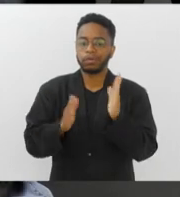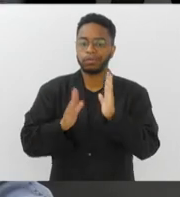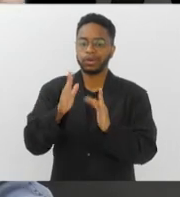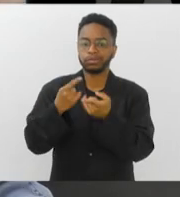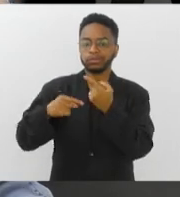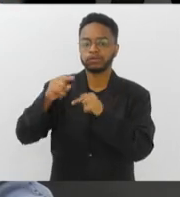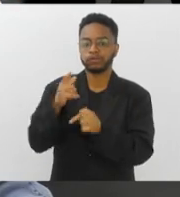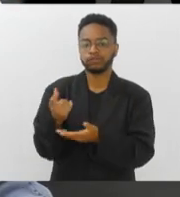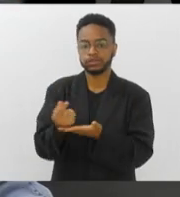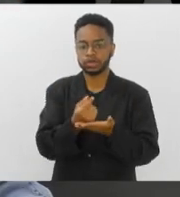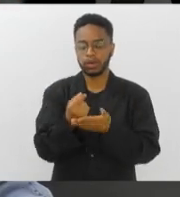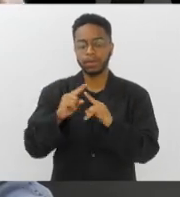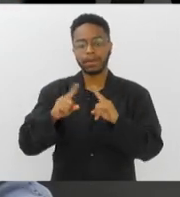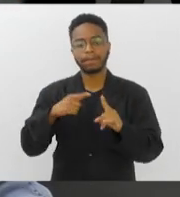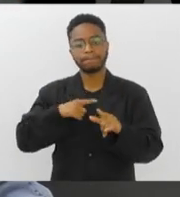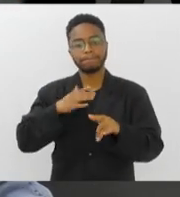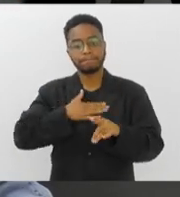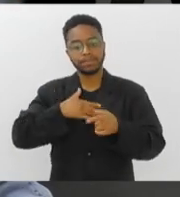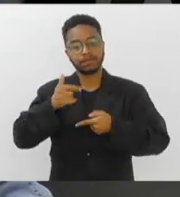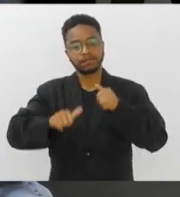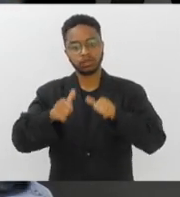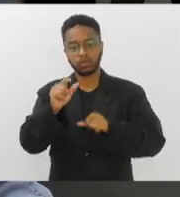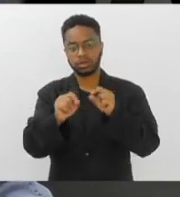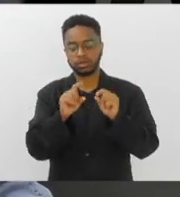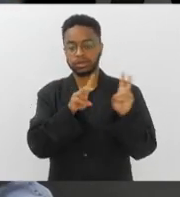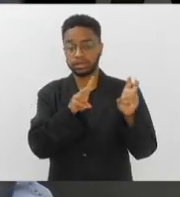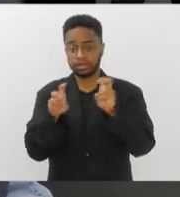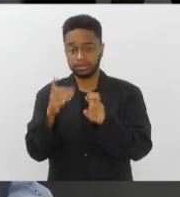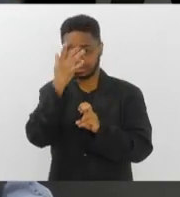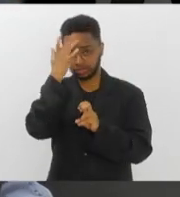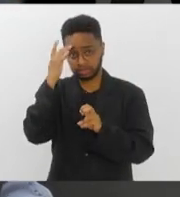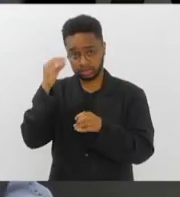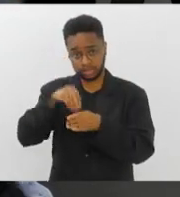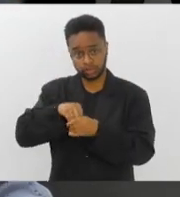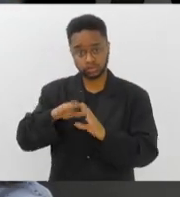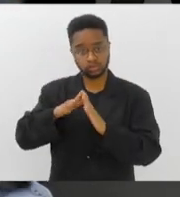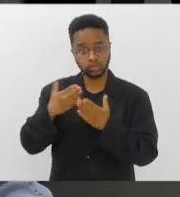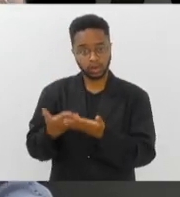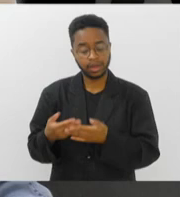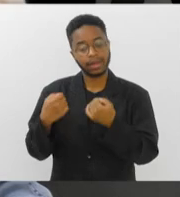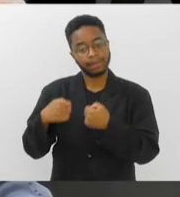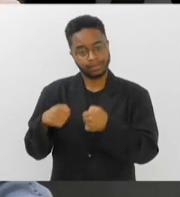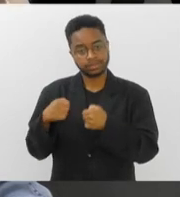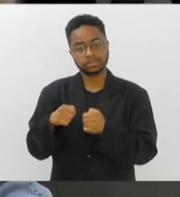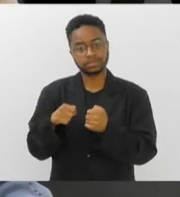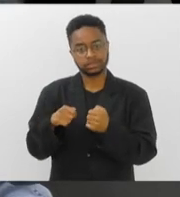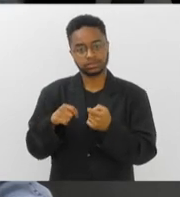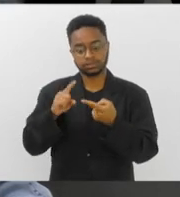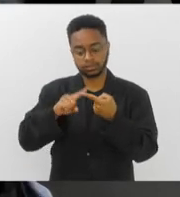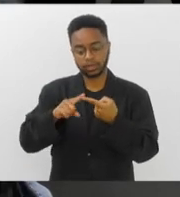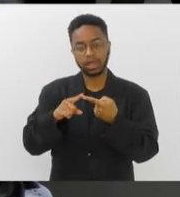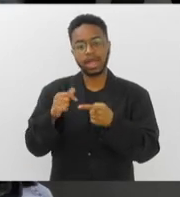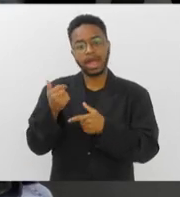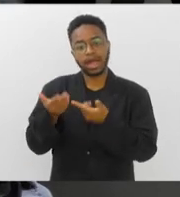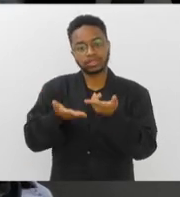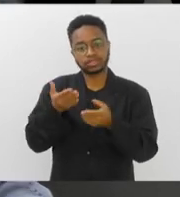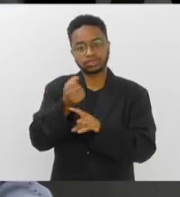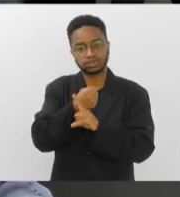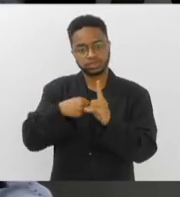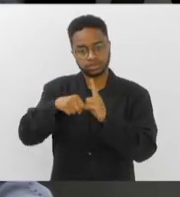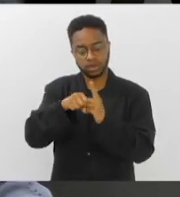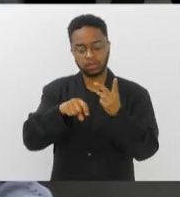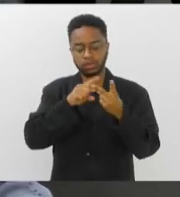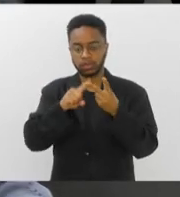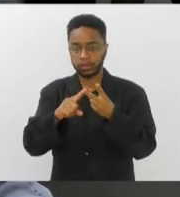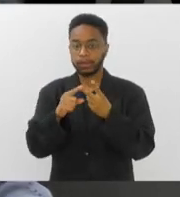avaliação é que, para esse debate da questão da saúde mental nas escolas, a presença desses profissionais da assistência social e da psicologia